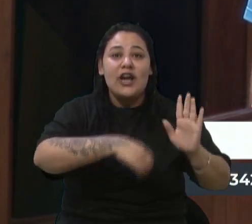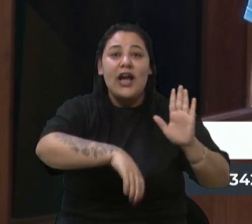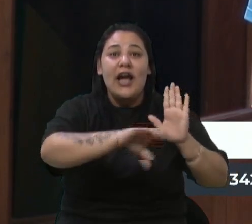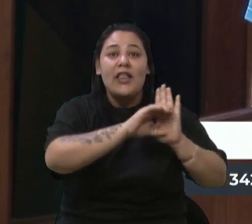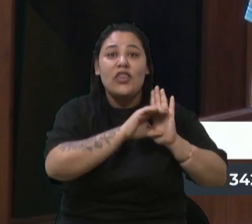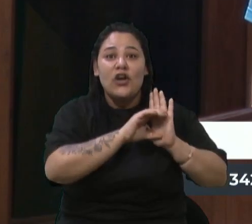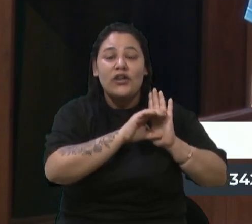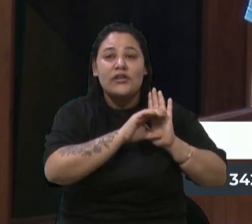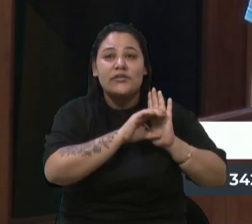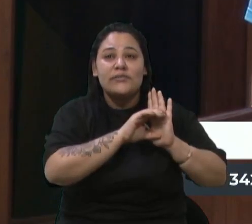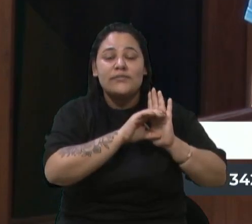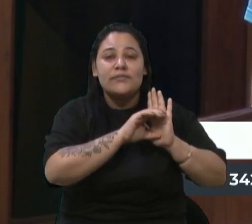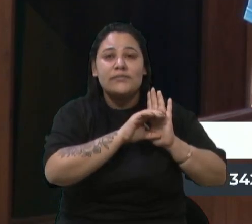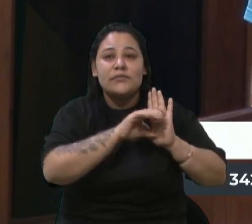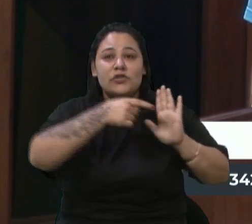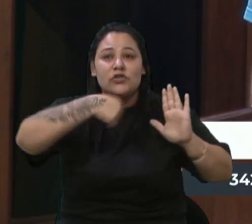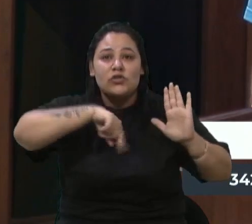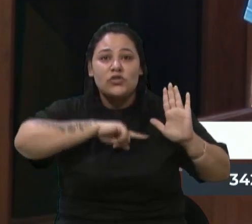voltado, então, para atuar